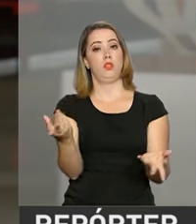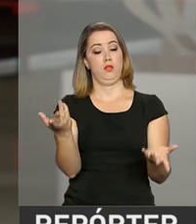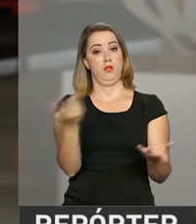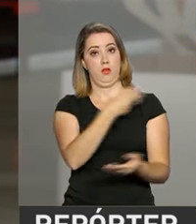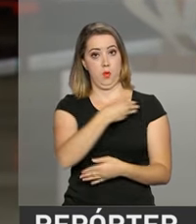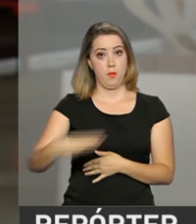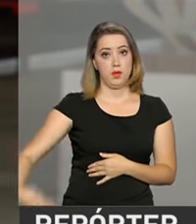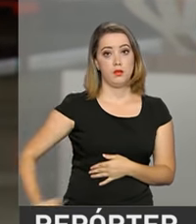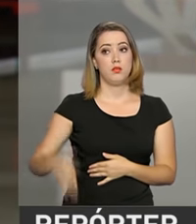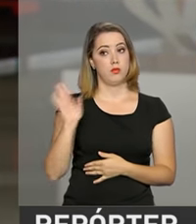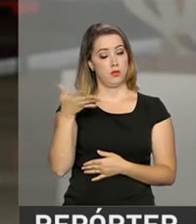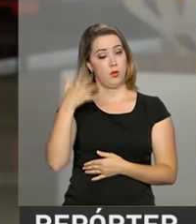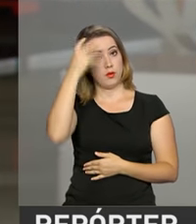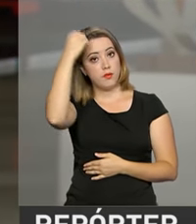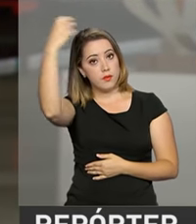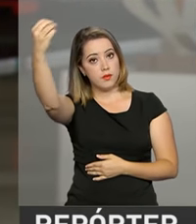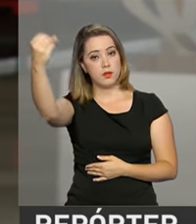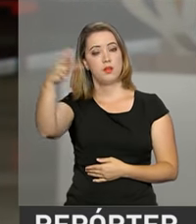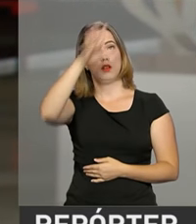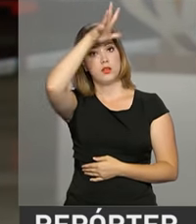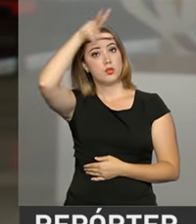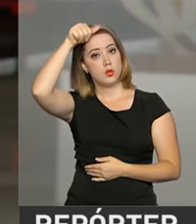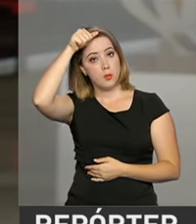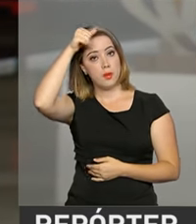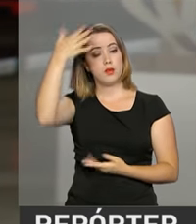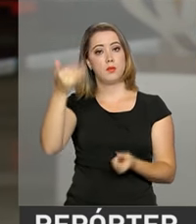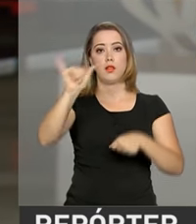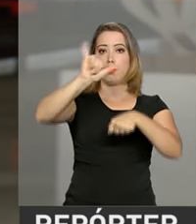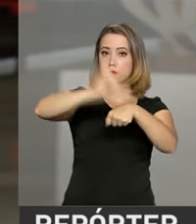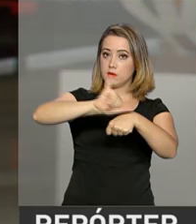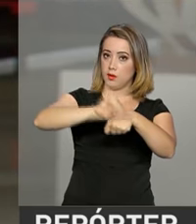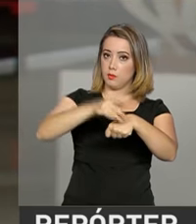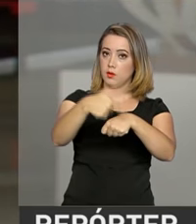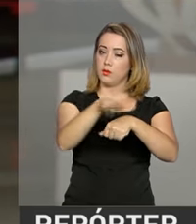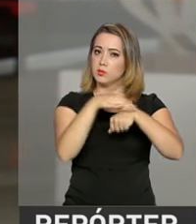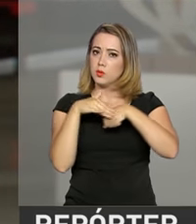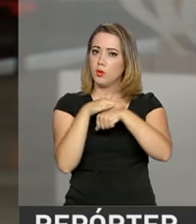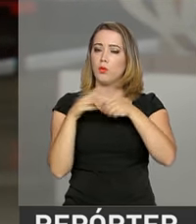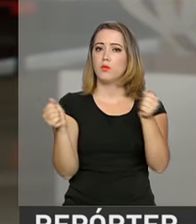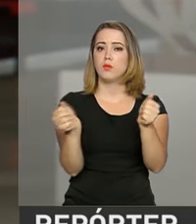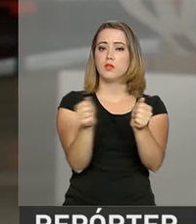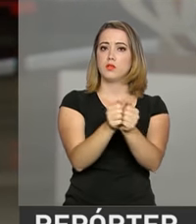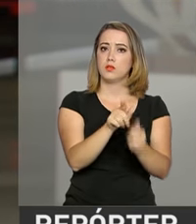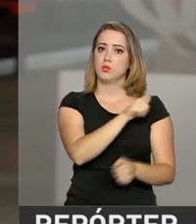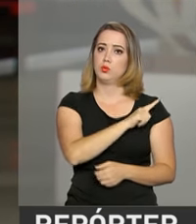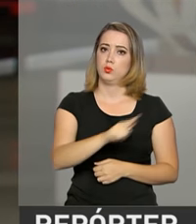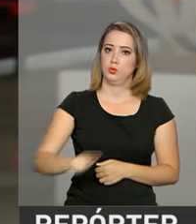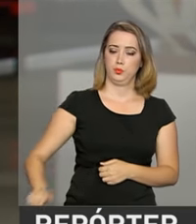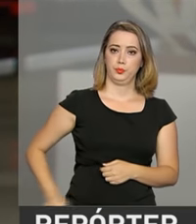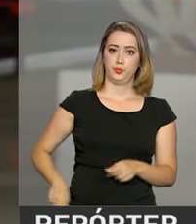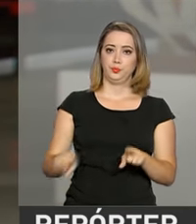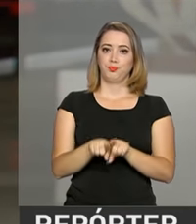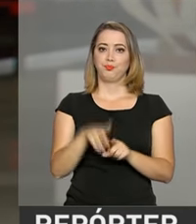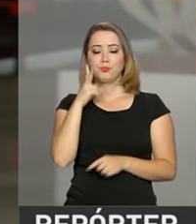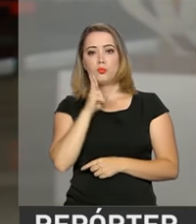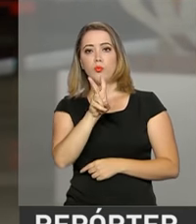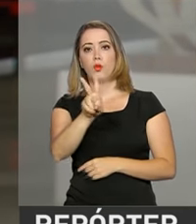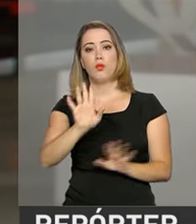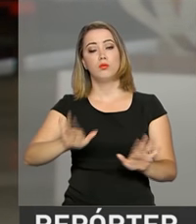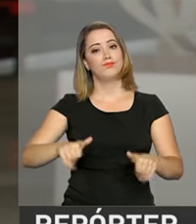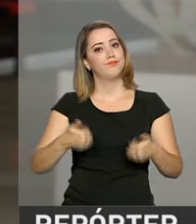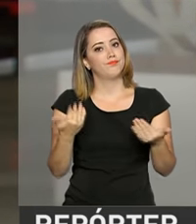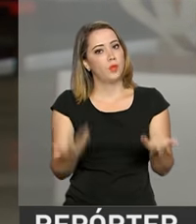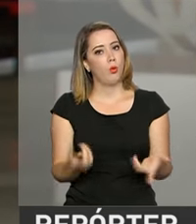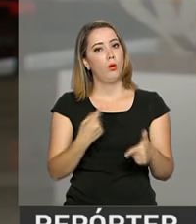deve seguir para Manaus capital do Amazonas para conversar com o governador José Melo de Oliveira e ver de perto a